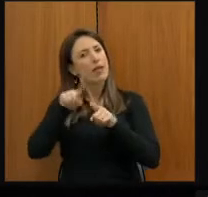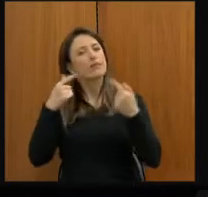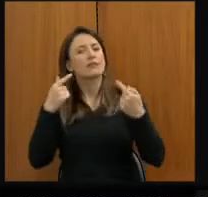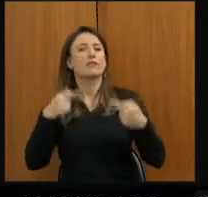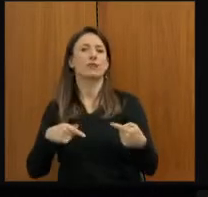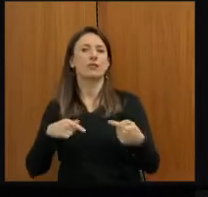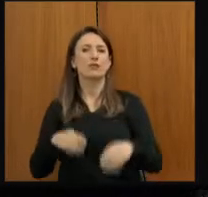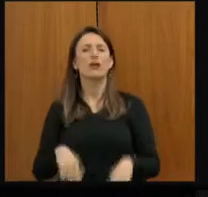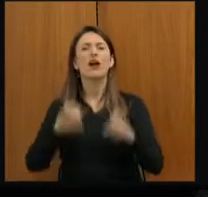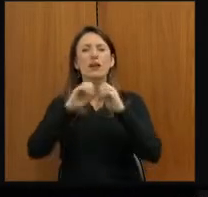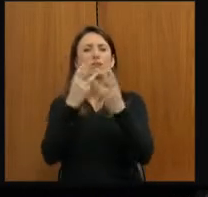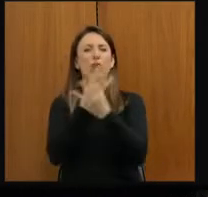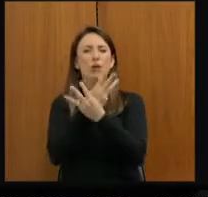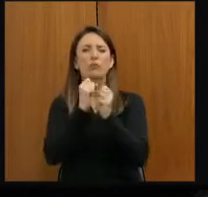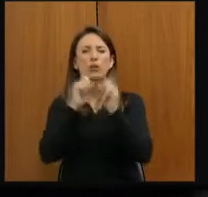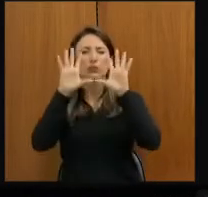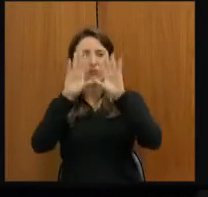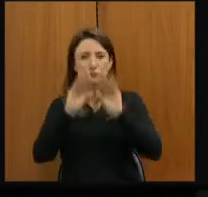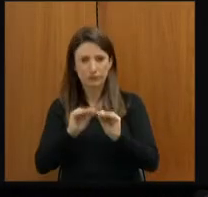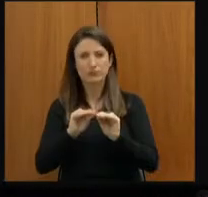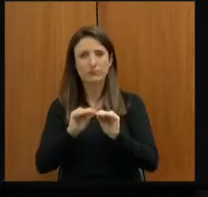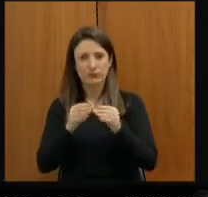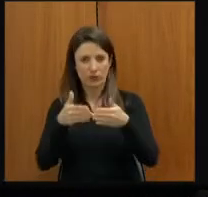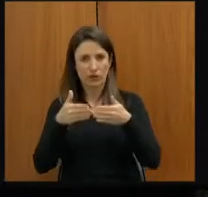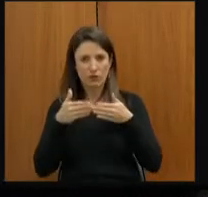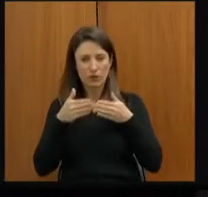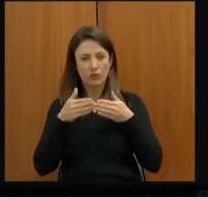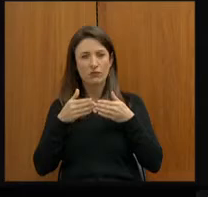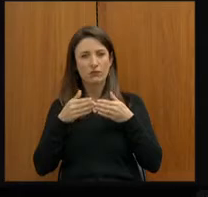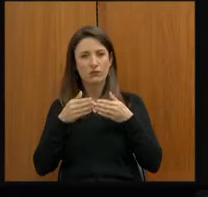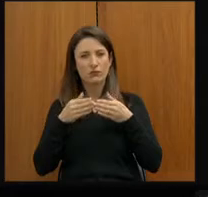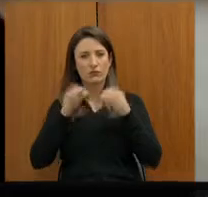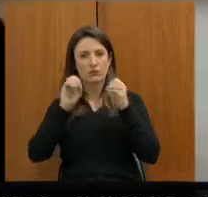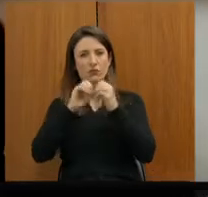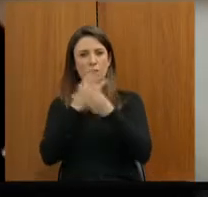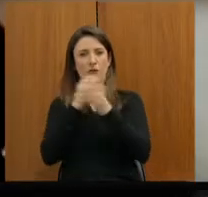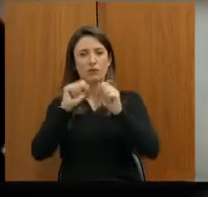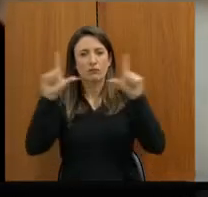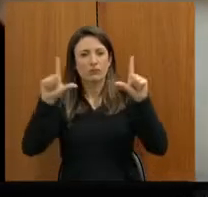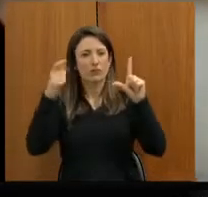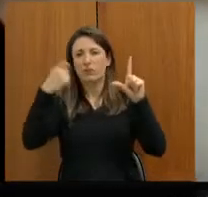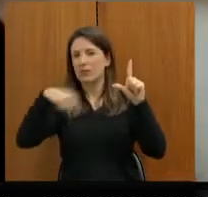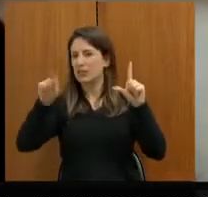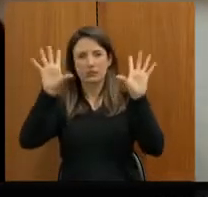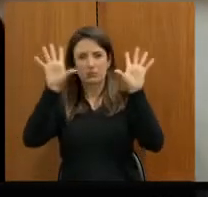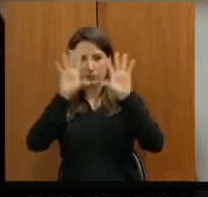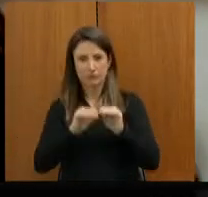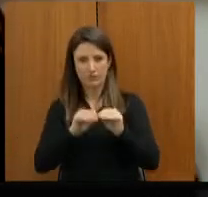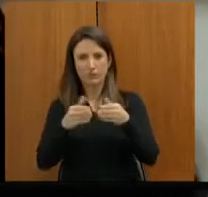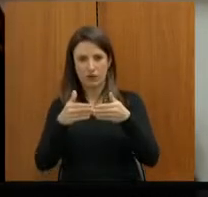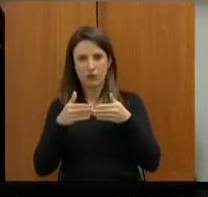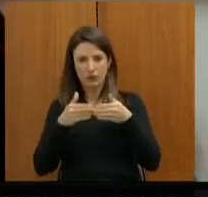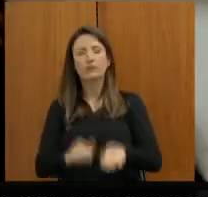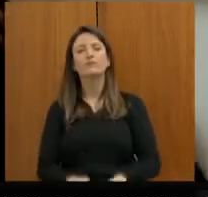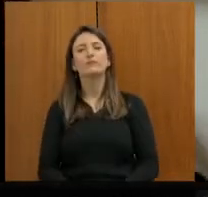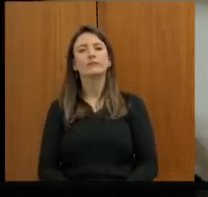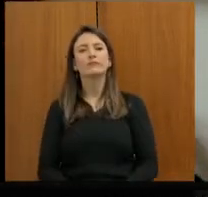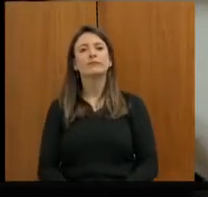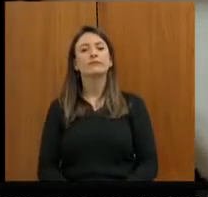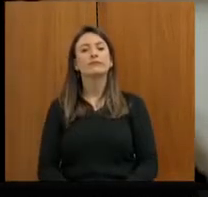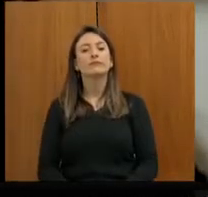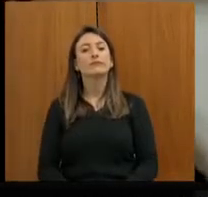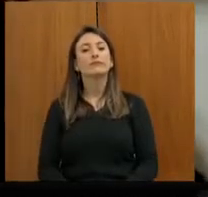tirar apresentação por favor pode tirar numa cidade dela e eu quero aqui dizer